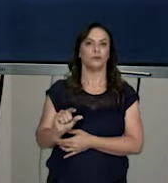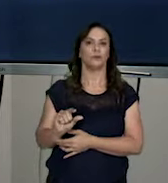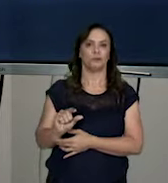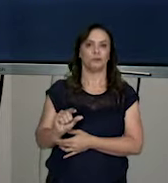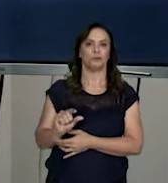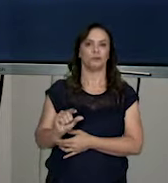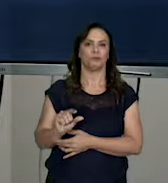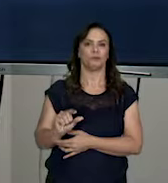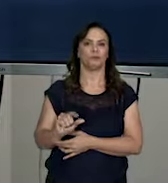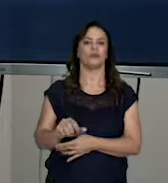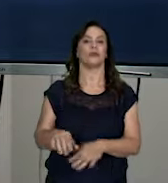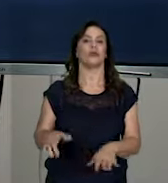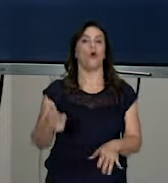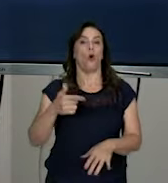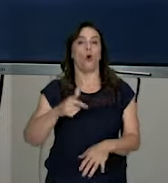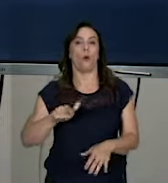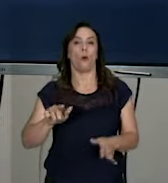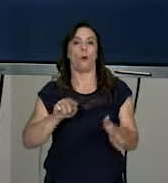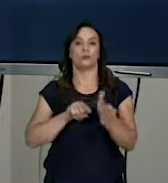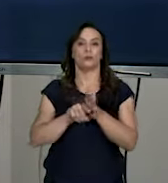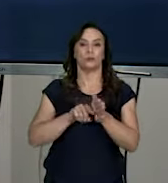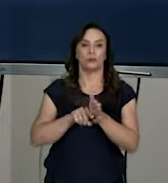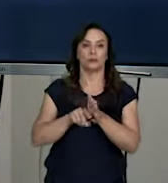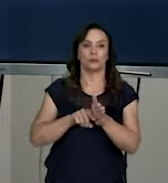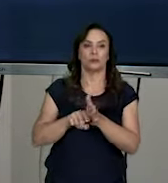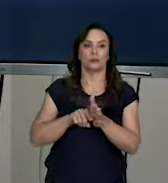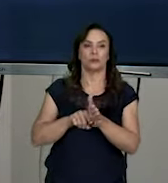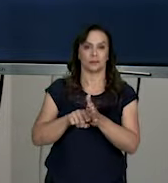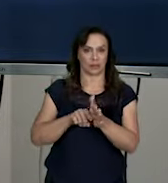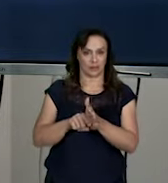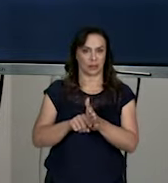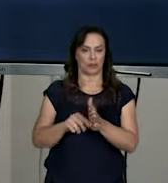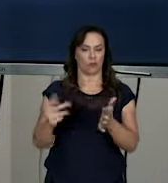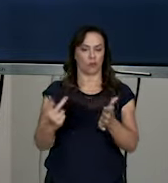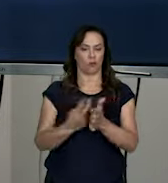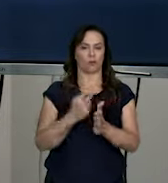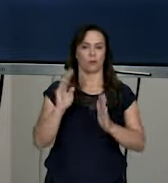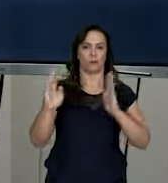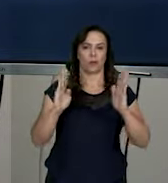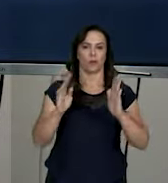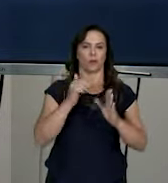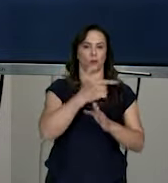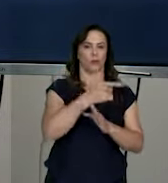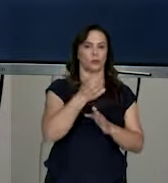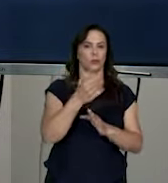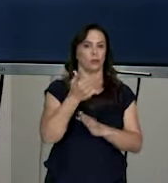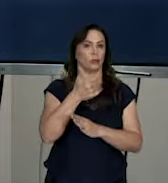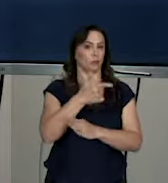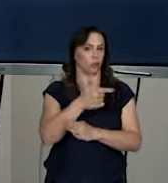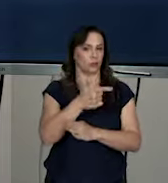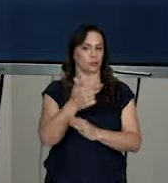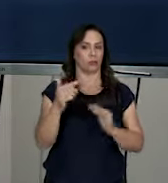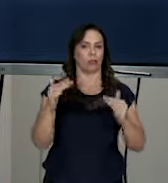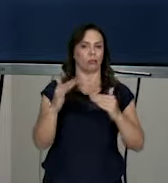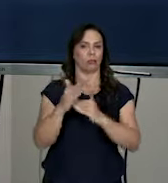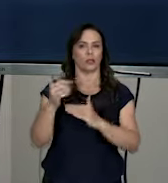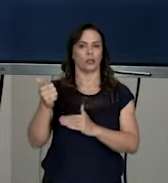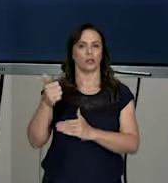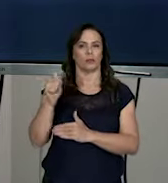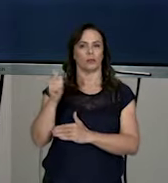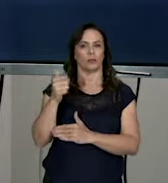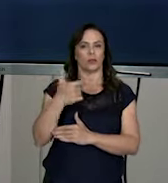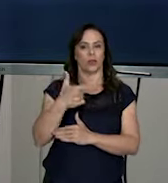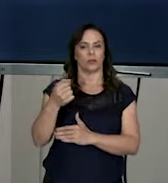outra pesquisa, também da CISA, que ocorreu entre 2012 e 2018, traz, em princípio, uma notícia